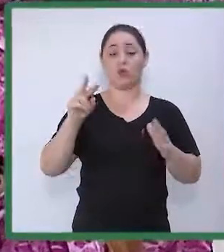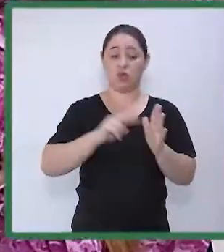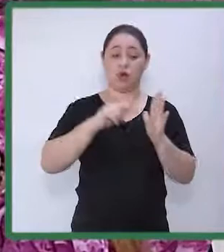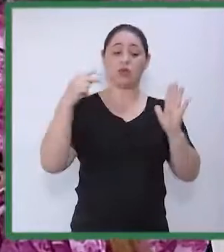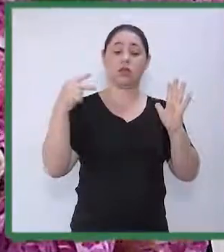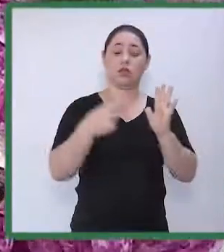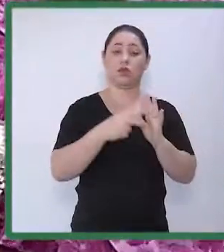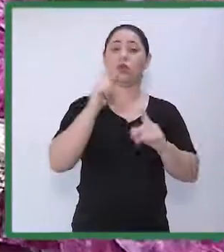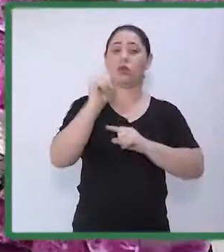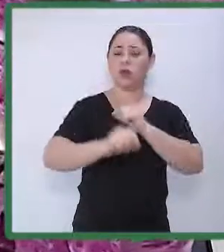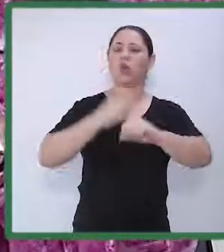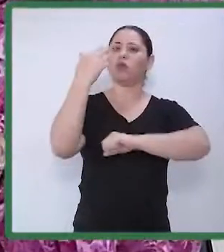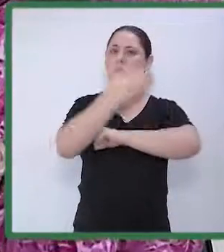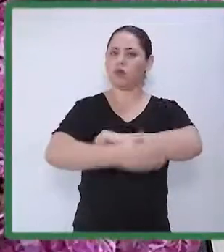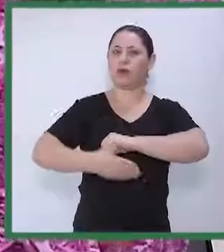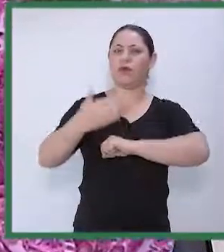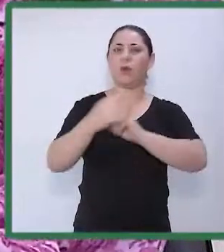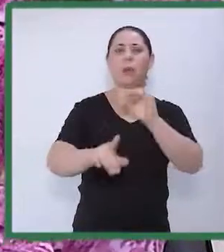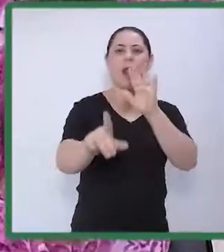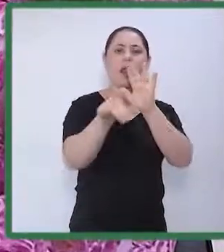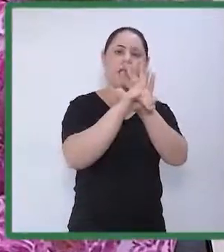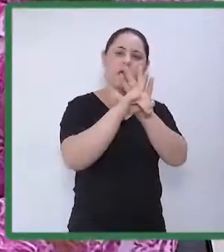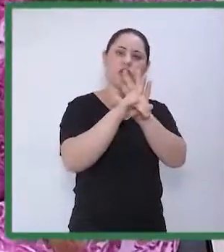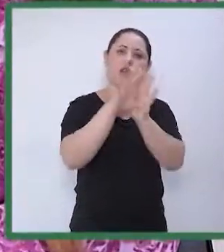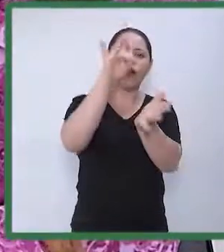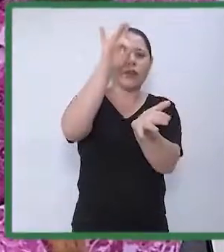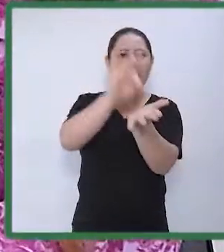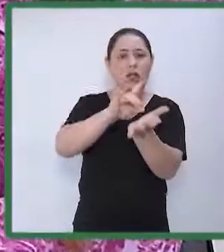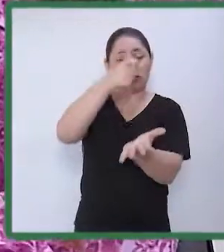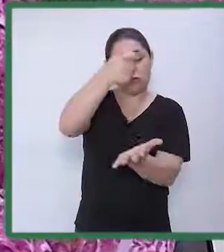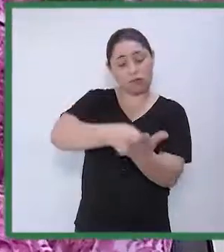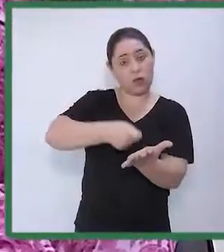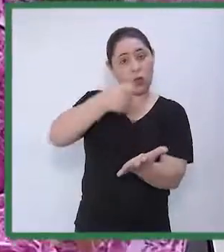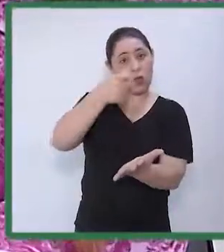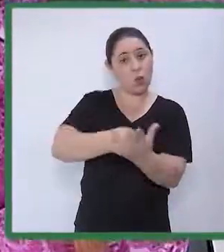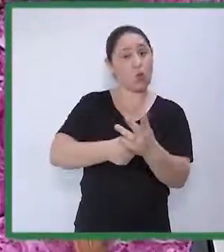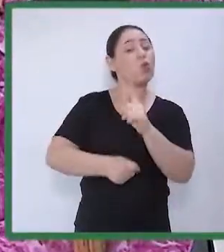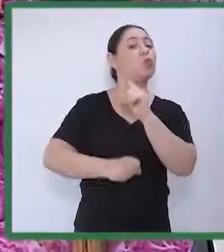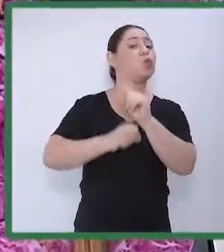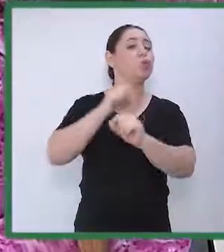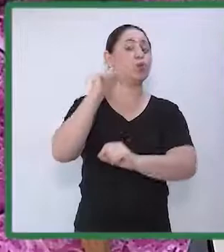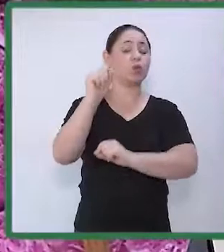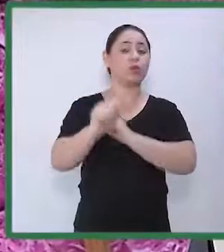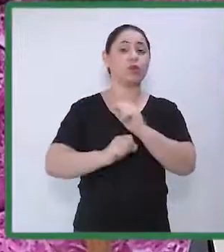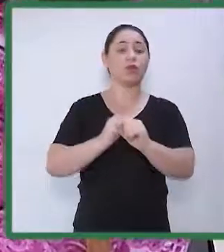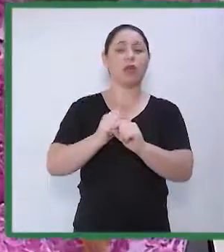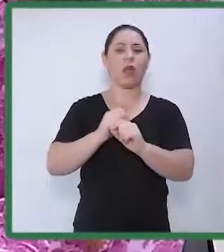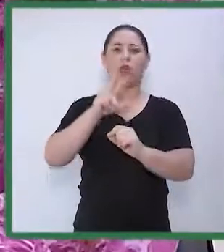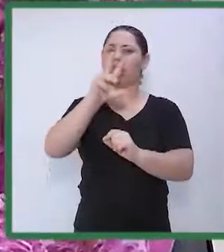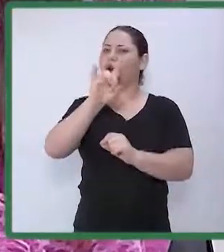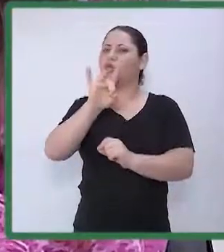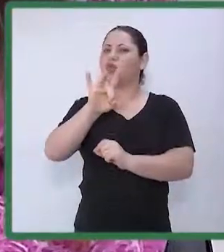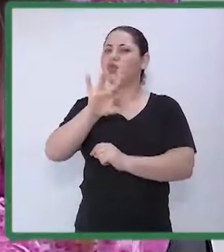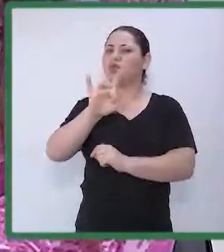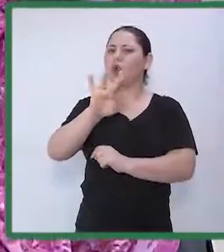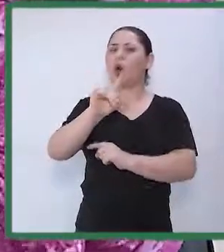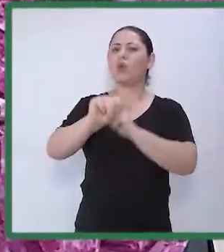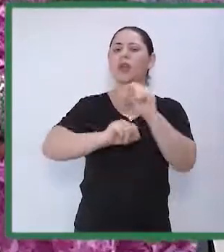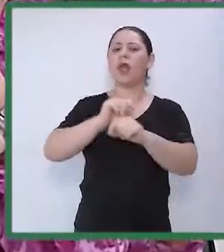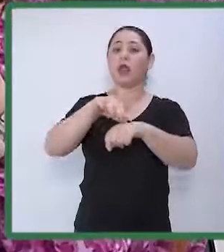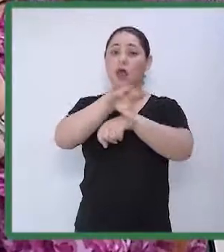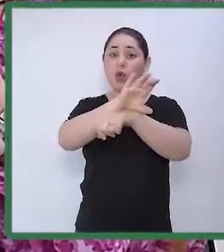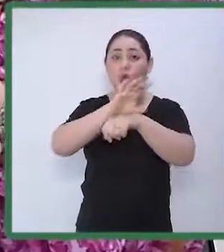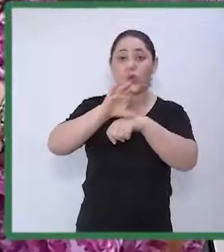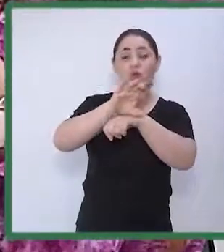nesse sentido é que eu defendo uma lei que realmente traga a obrigatoriedade não só